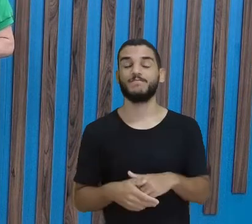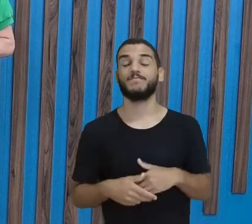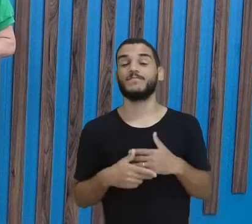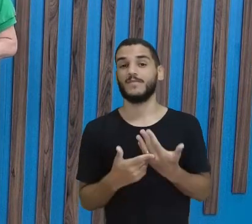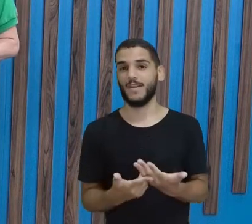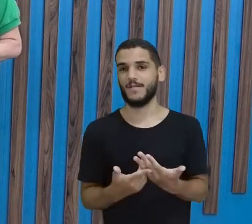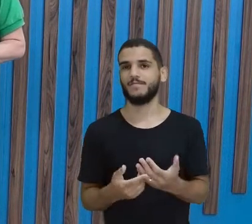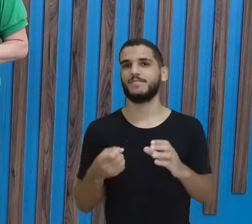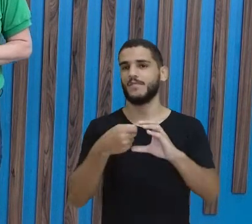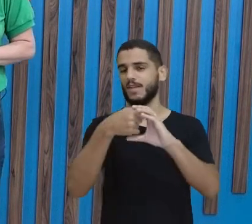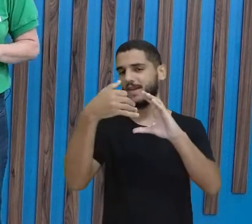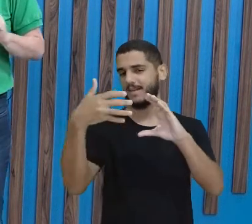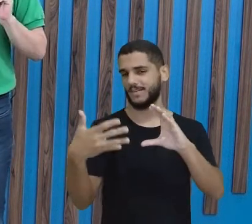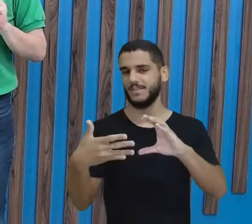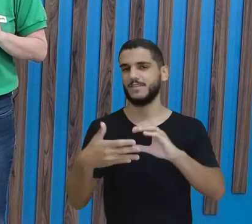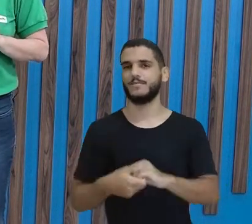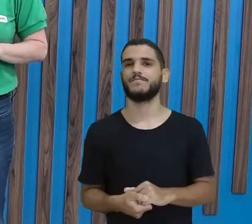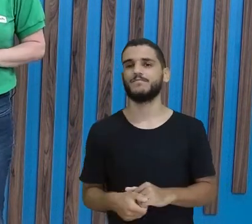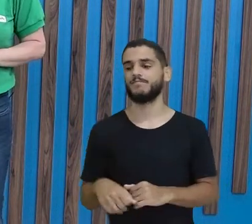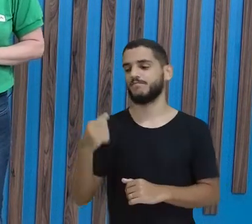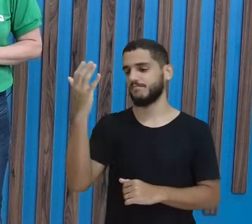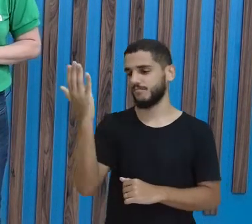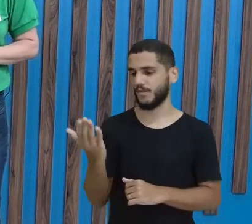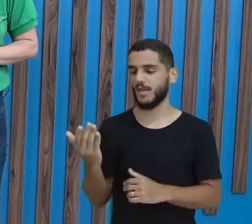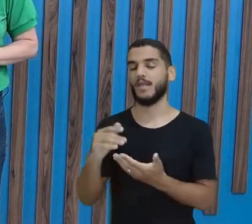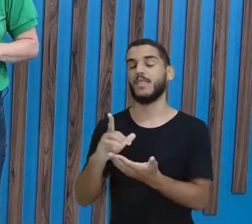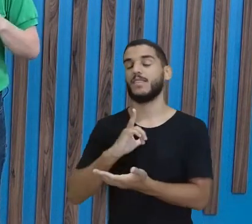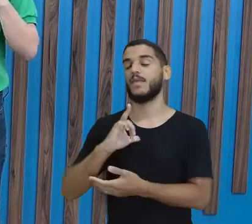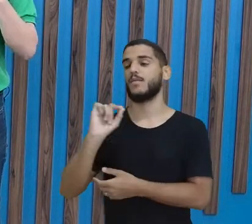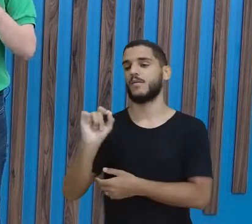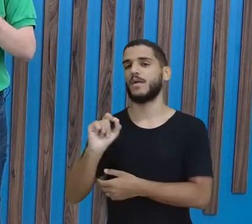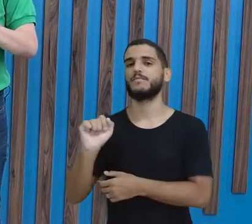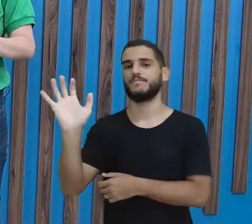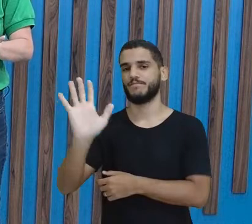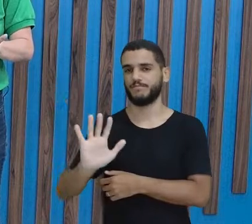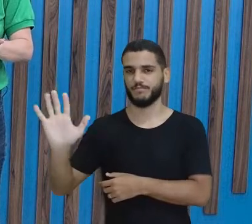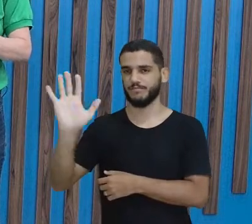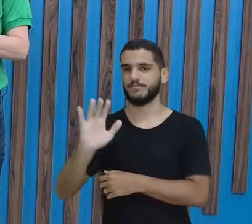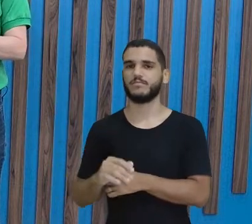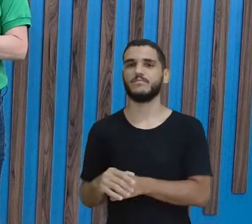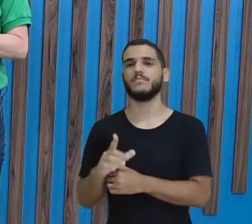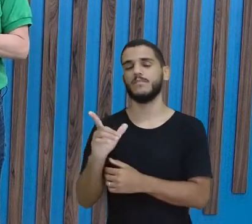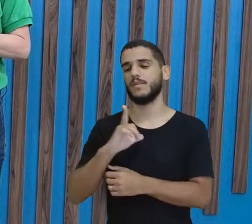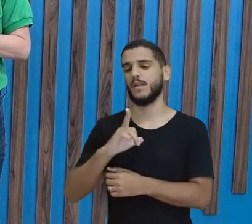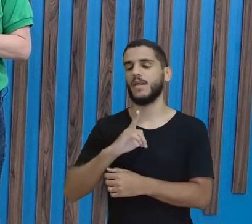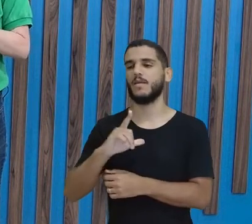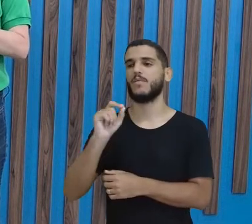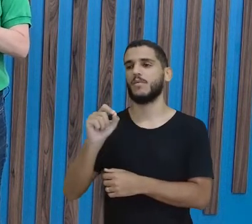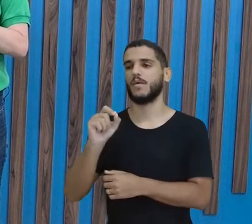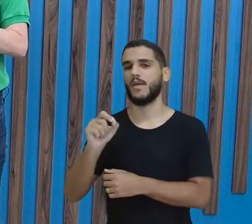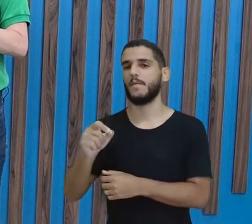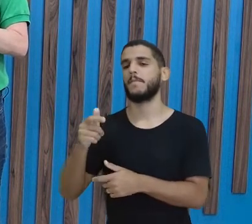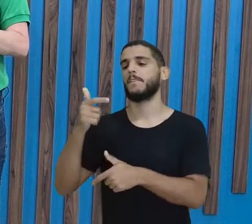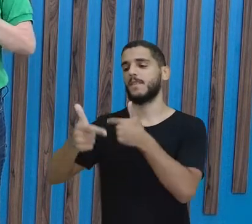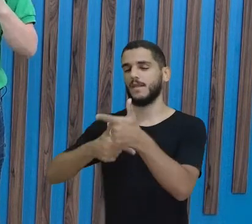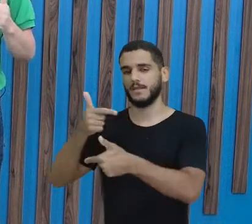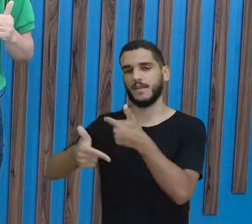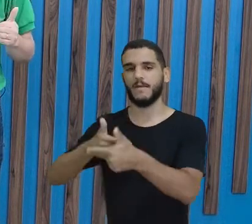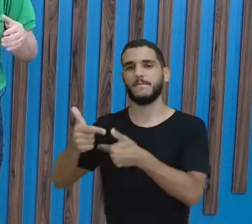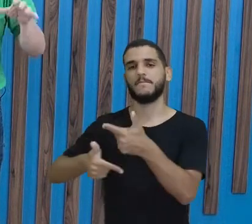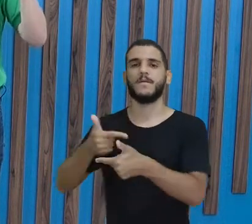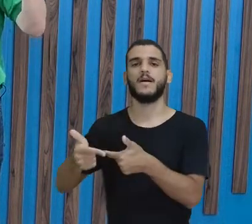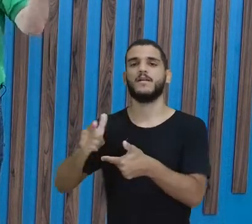se tornaram grandes cidades, grandes civilizações. Tá certo? Muito chique só essa questão da história. Você vê que está